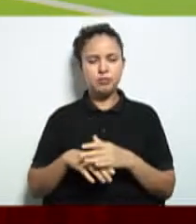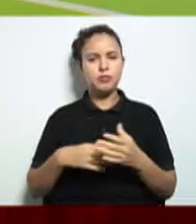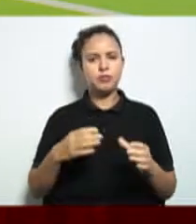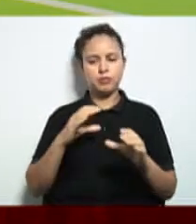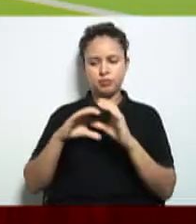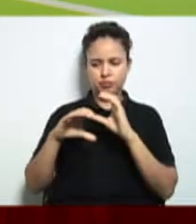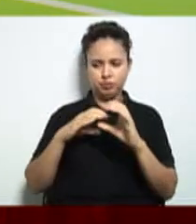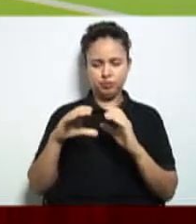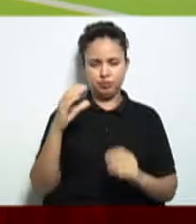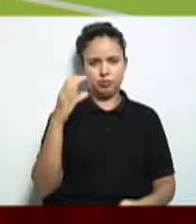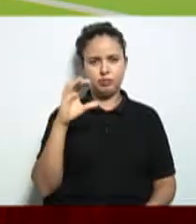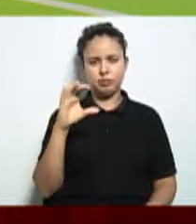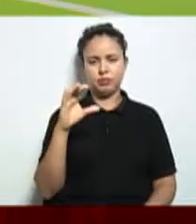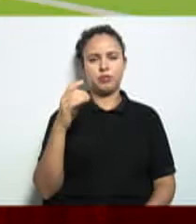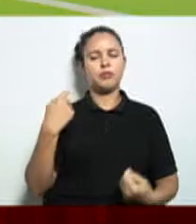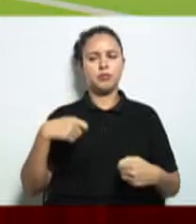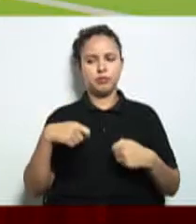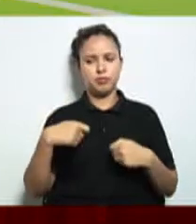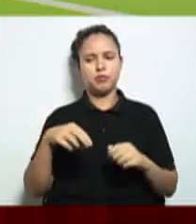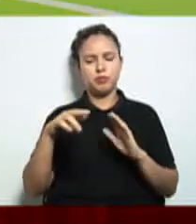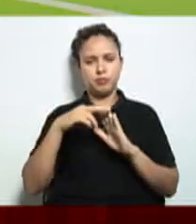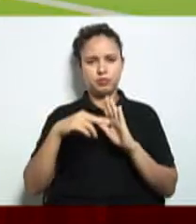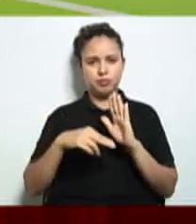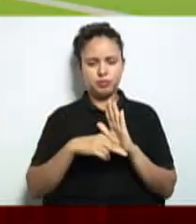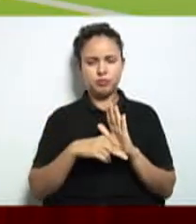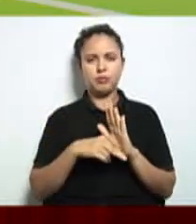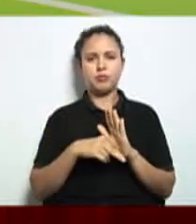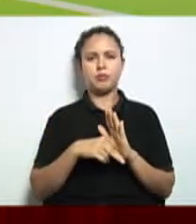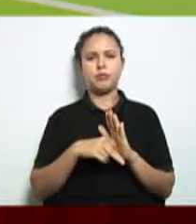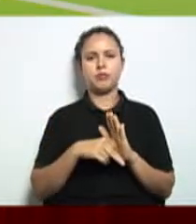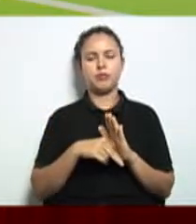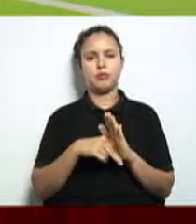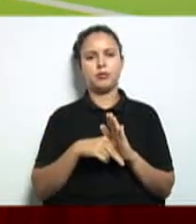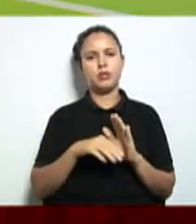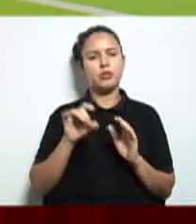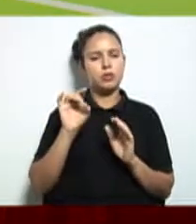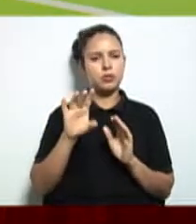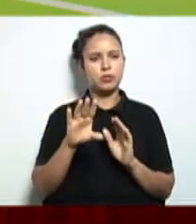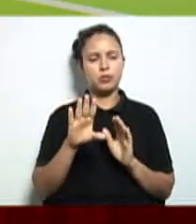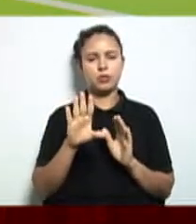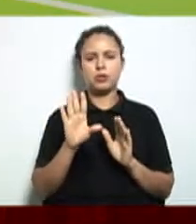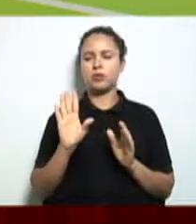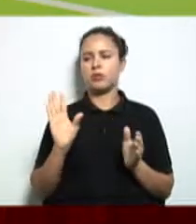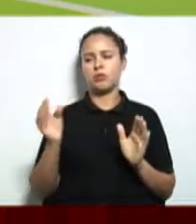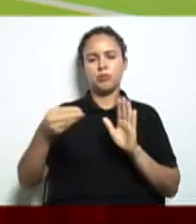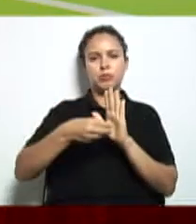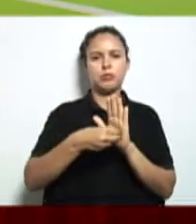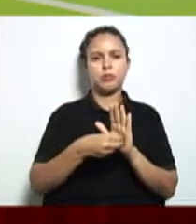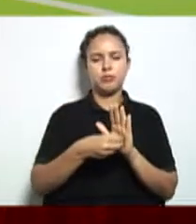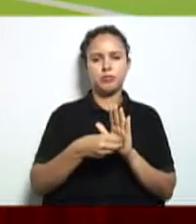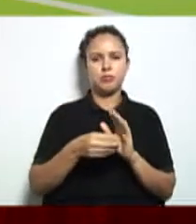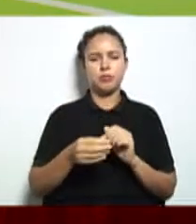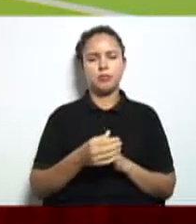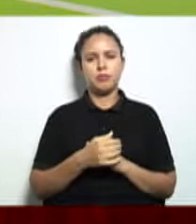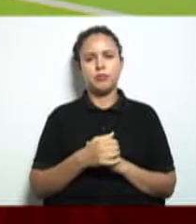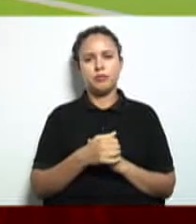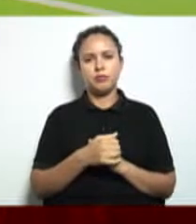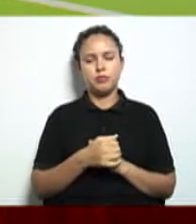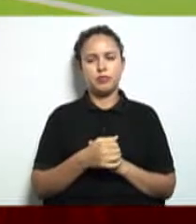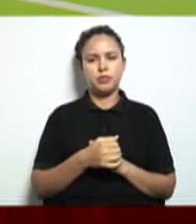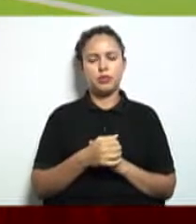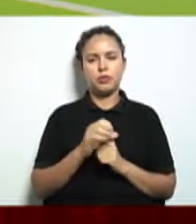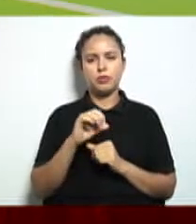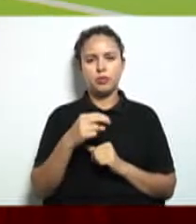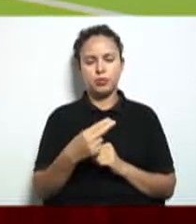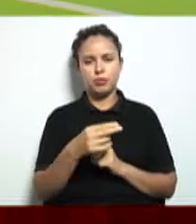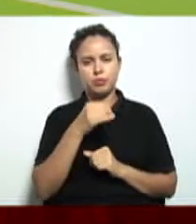científica, ela tem que atender algumas normas na produção. Eu não posso colocar só um emotion, eu não posso colocar, ao invés de